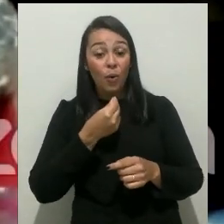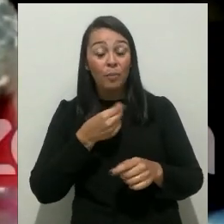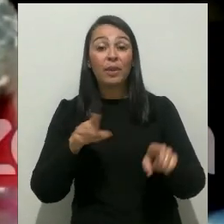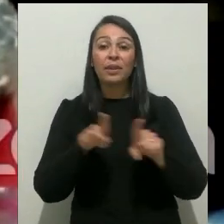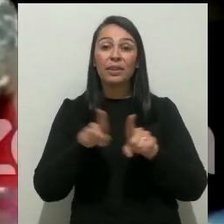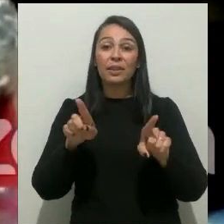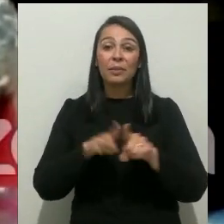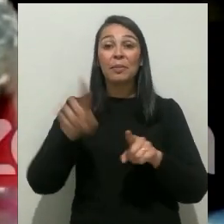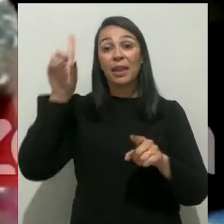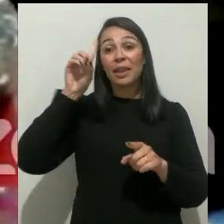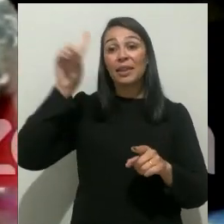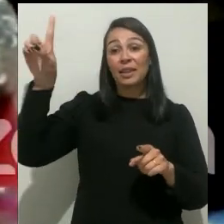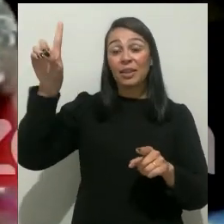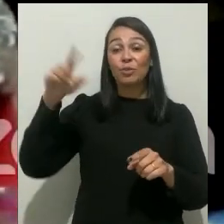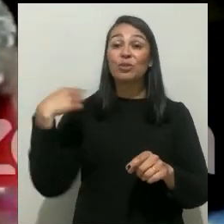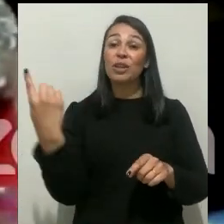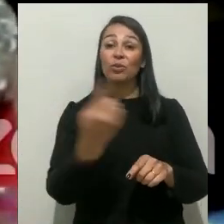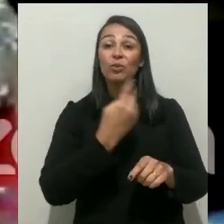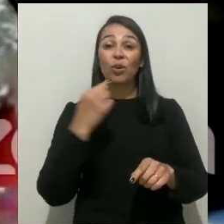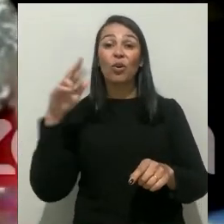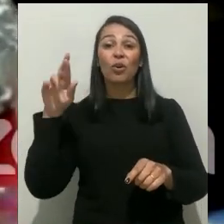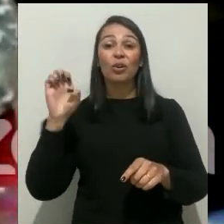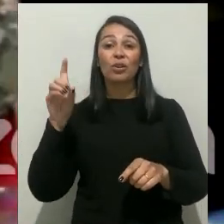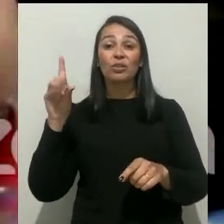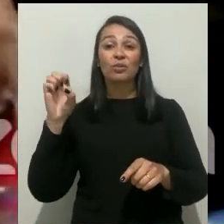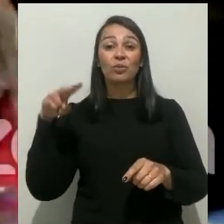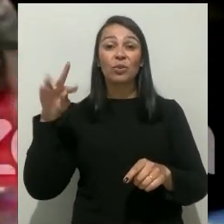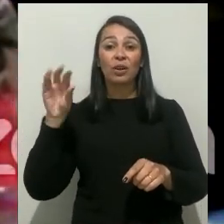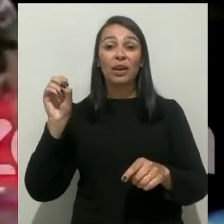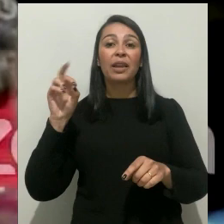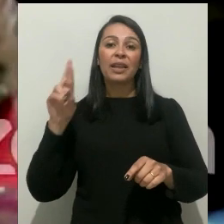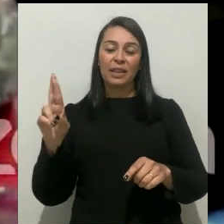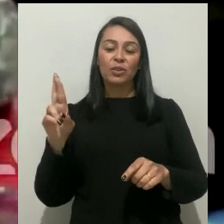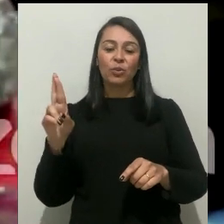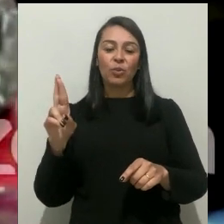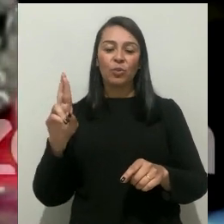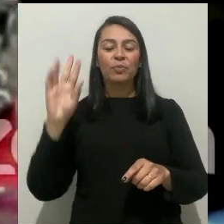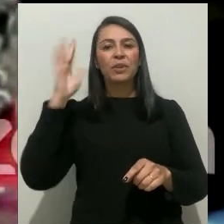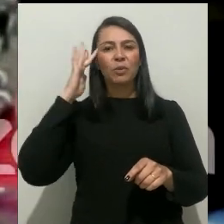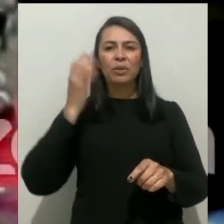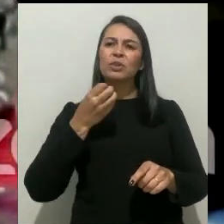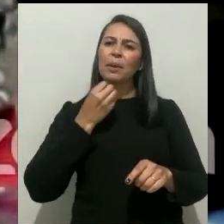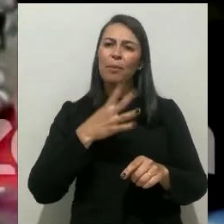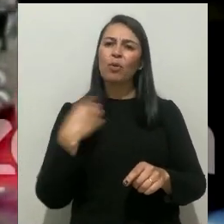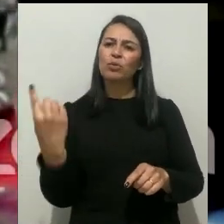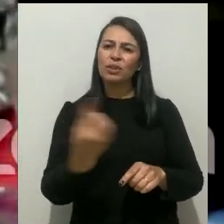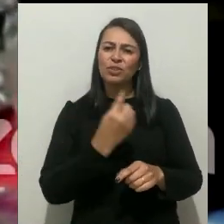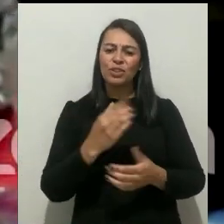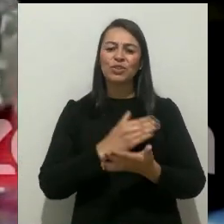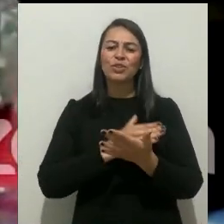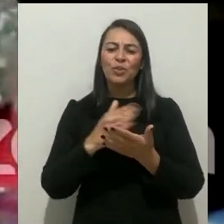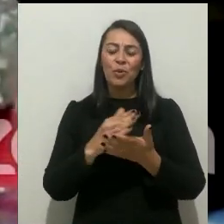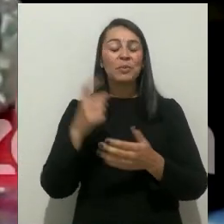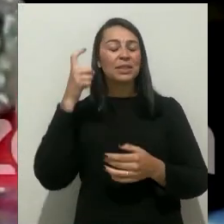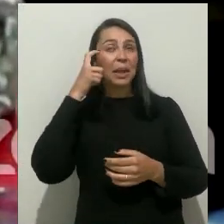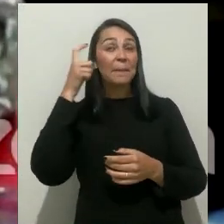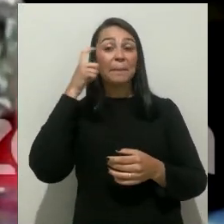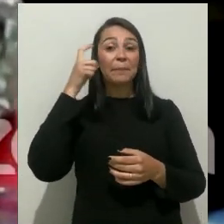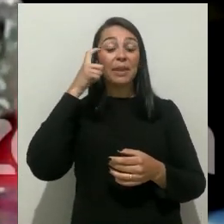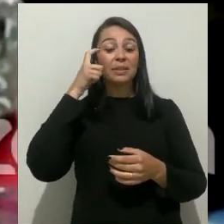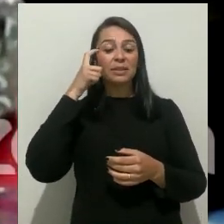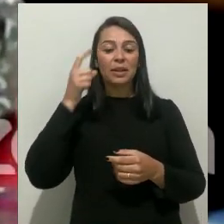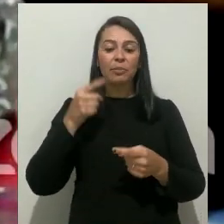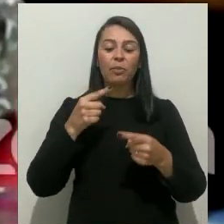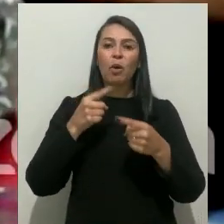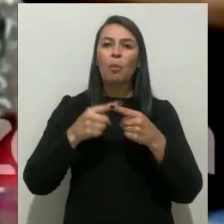e divino, ele é nosso redentor. Então, eu acho isso uma forma muito boa da gente começar a pensar.